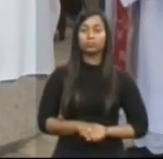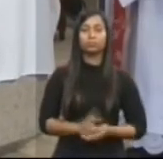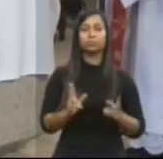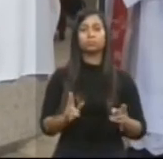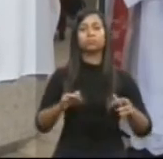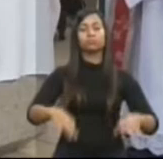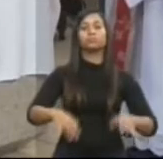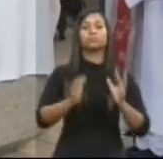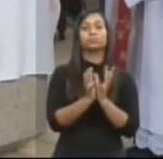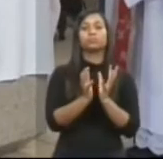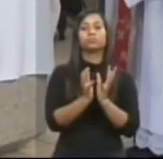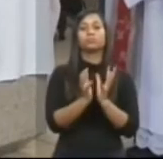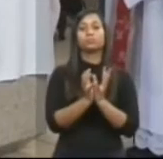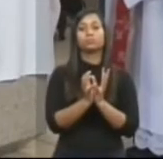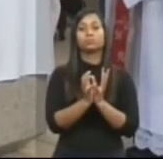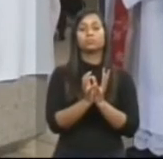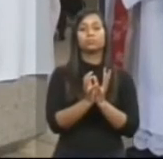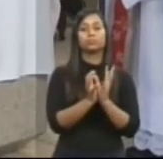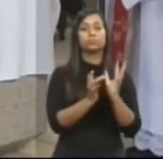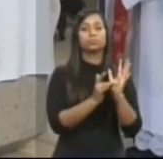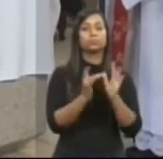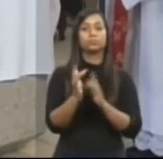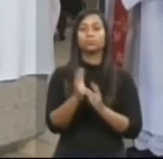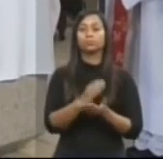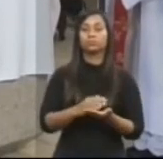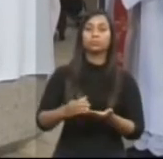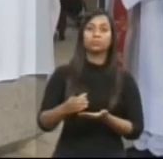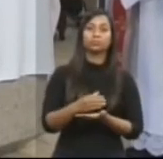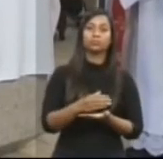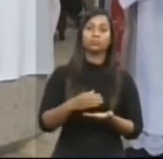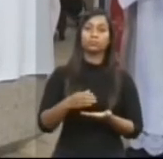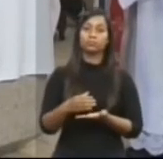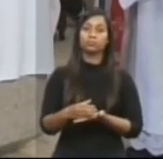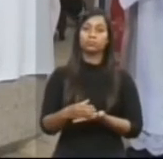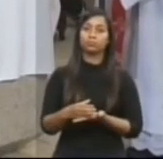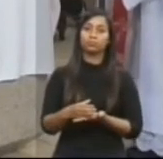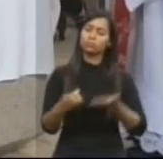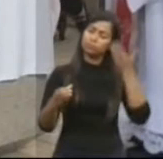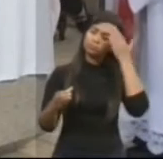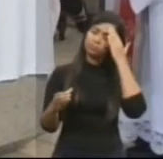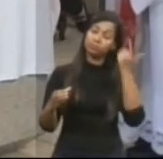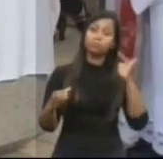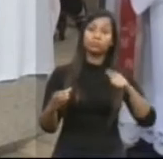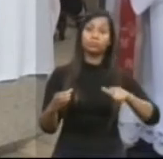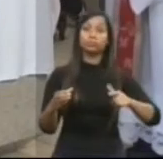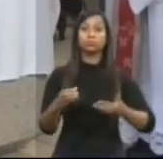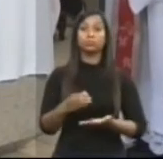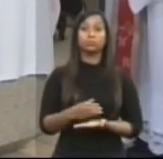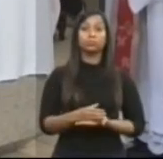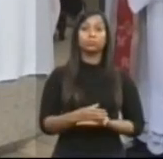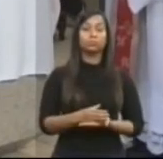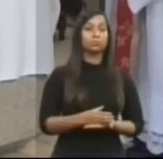Do mesmo modo, ao fim da ceia, ele tomou o cálice em suas mãos, deu